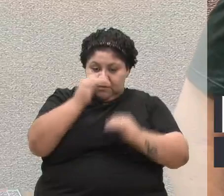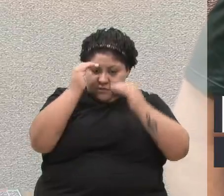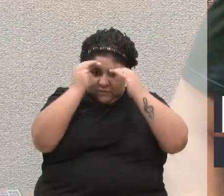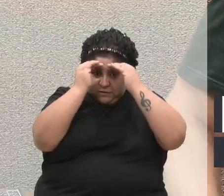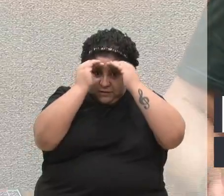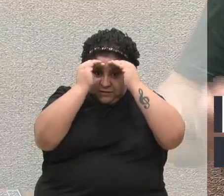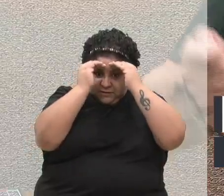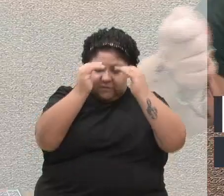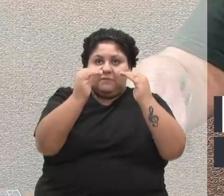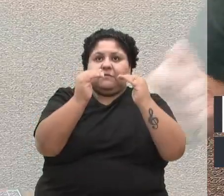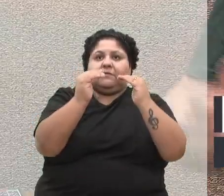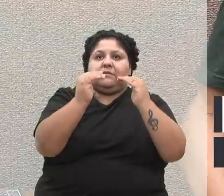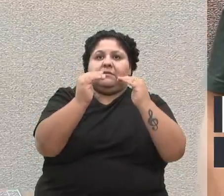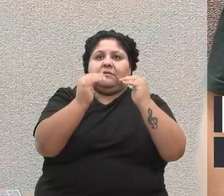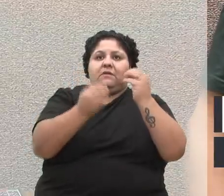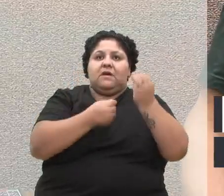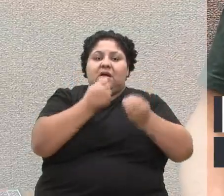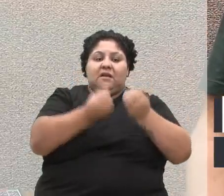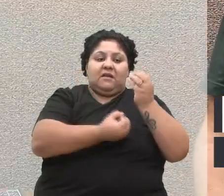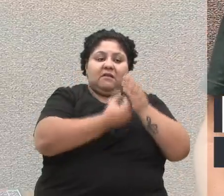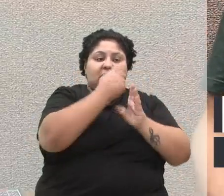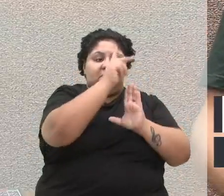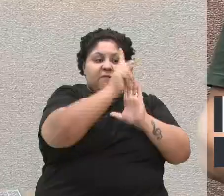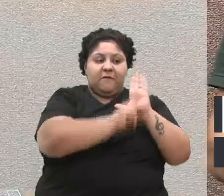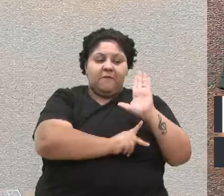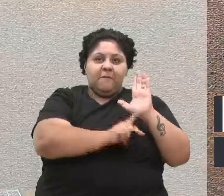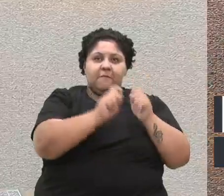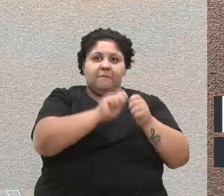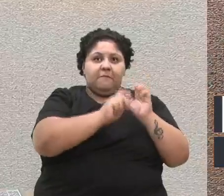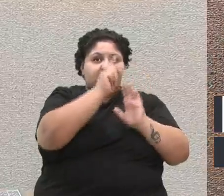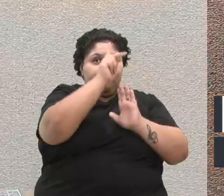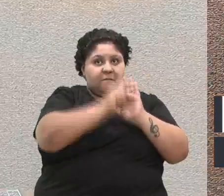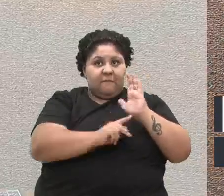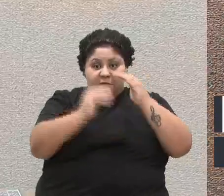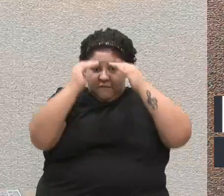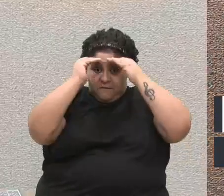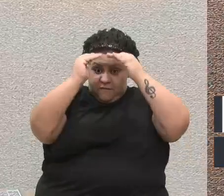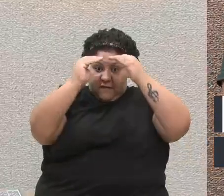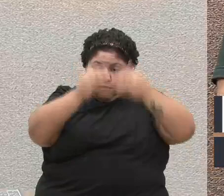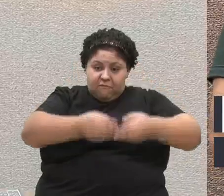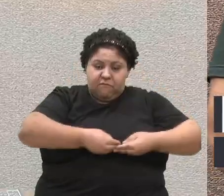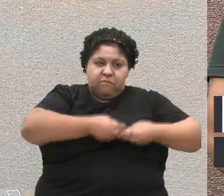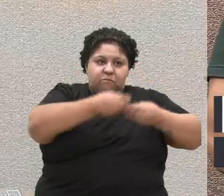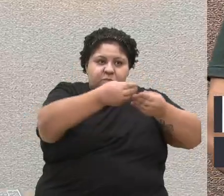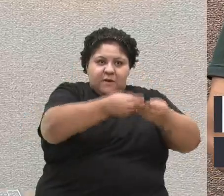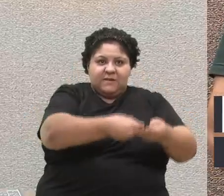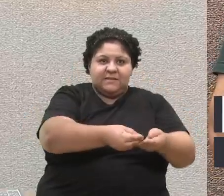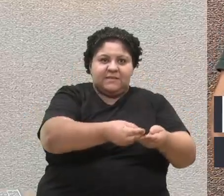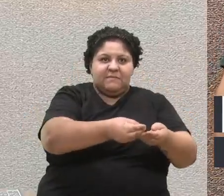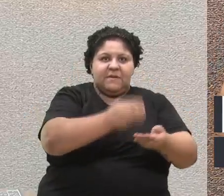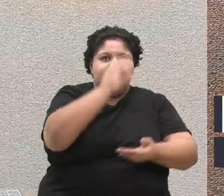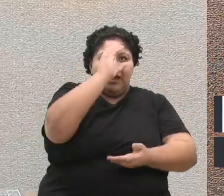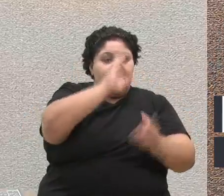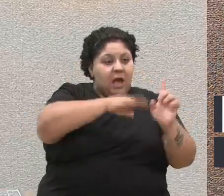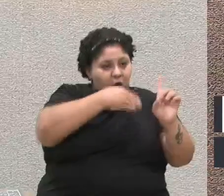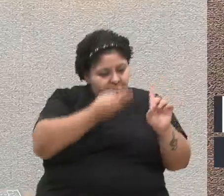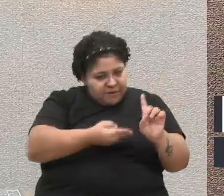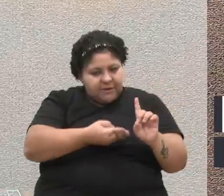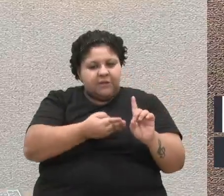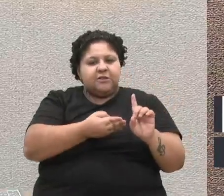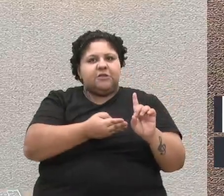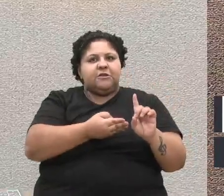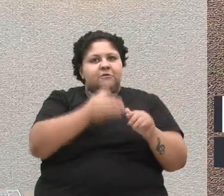quem colocou esse projeto, quem fez o projeto, em respeito a quem vai receber o título de cidadão caxiense, votaria